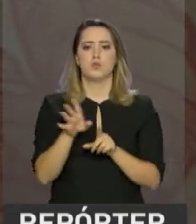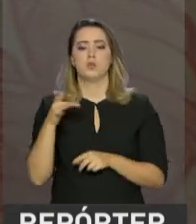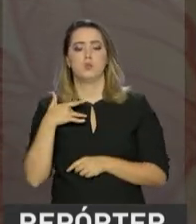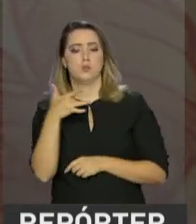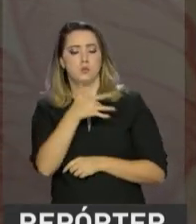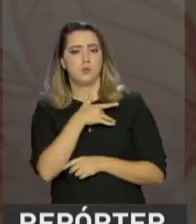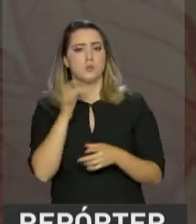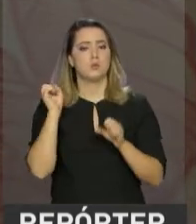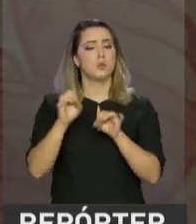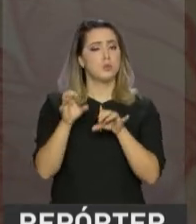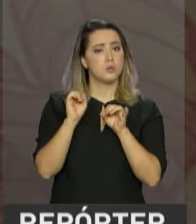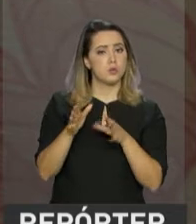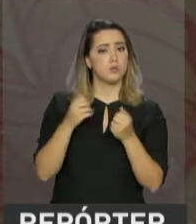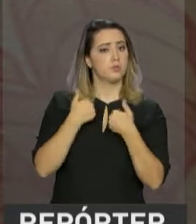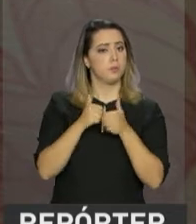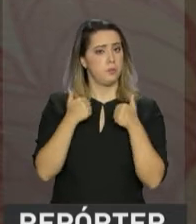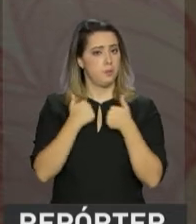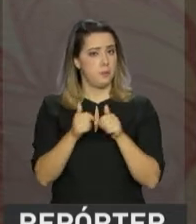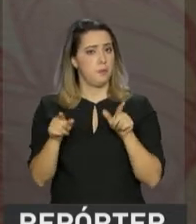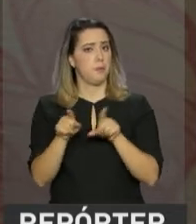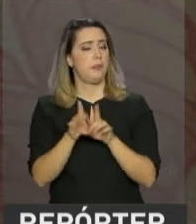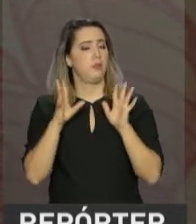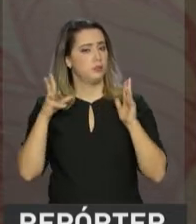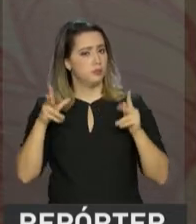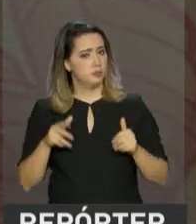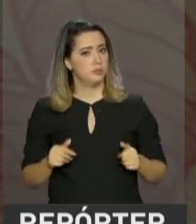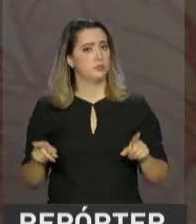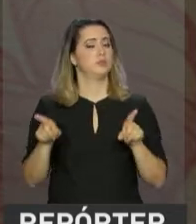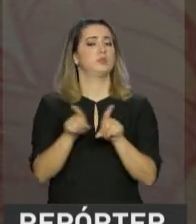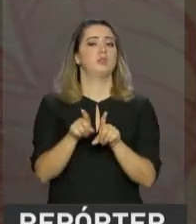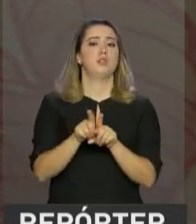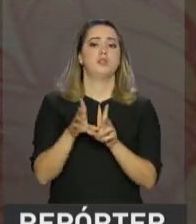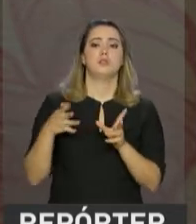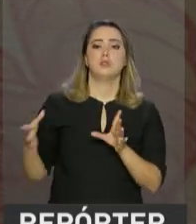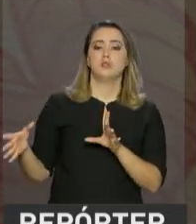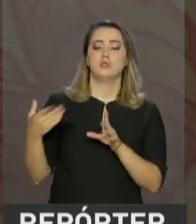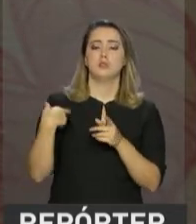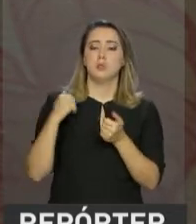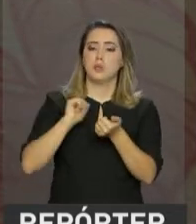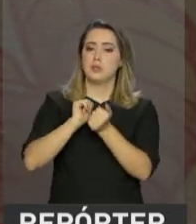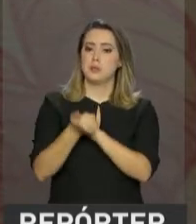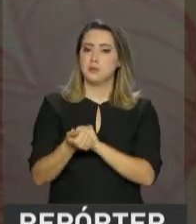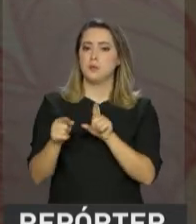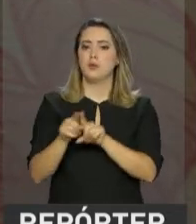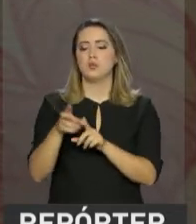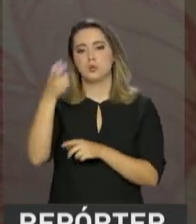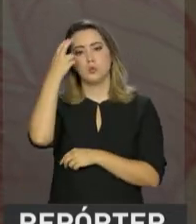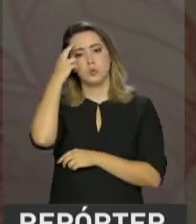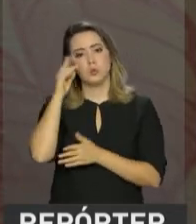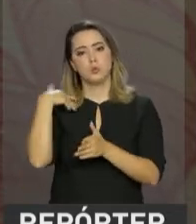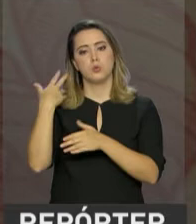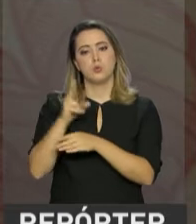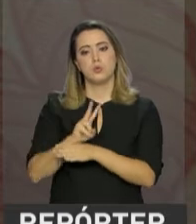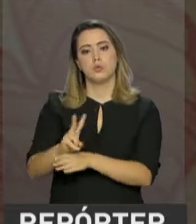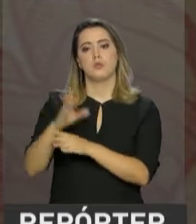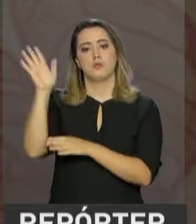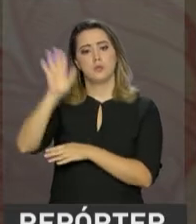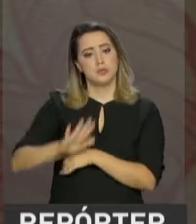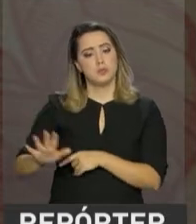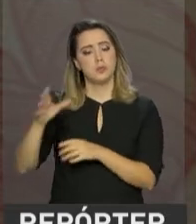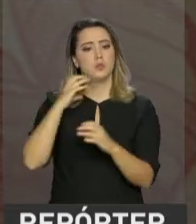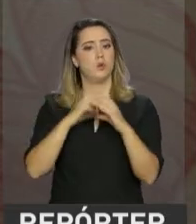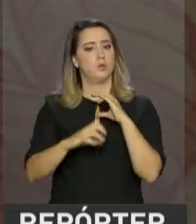educação transporte e saneamento além de intervenções em esporte cultura defesa nacional